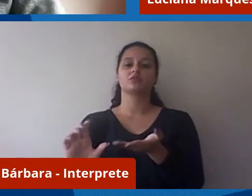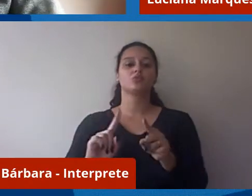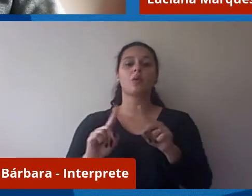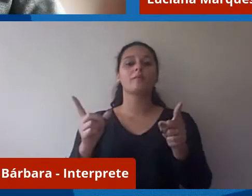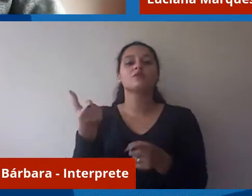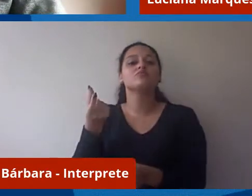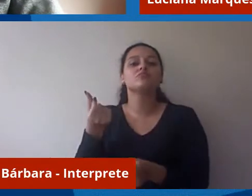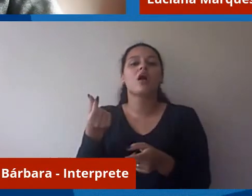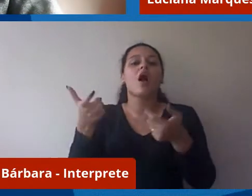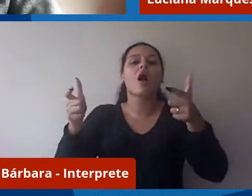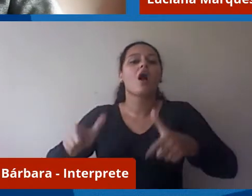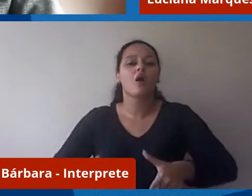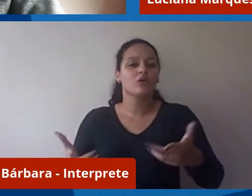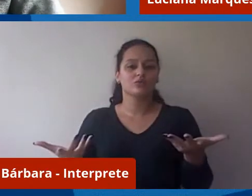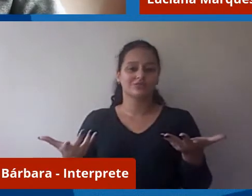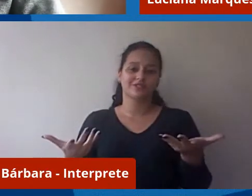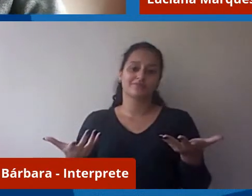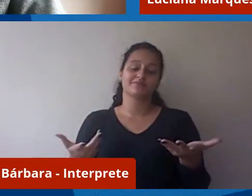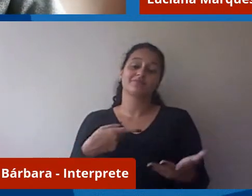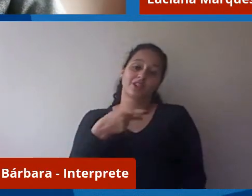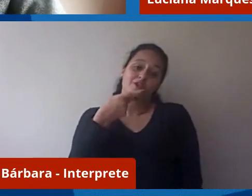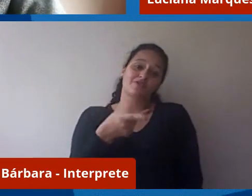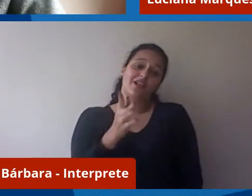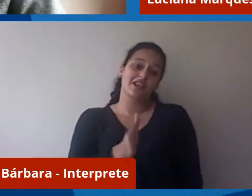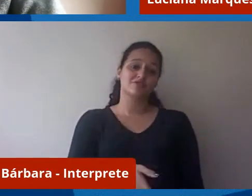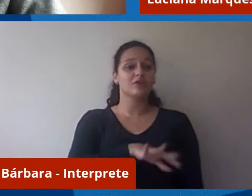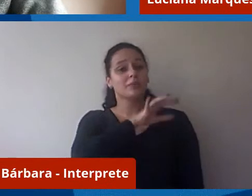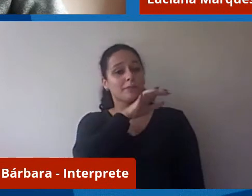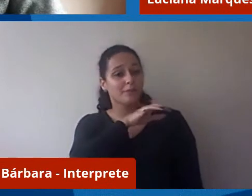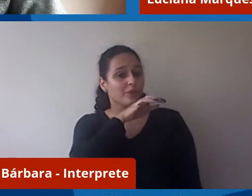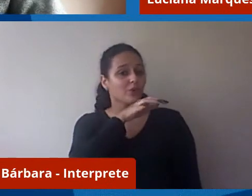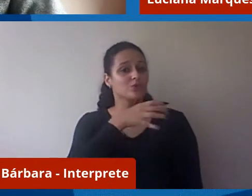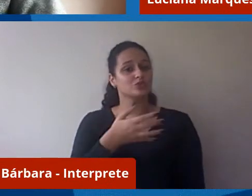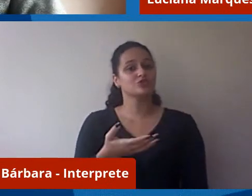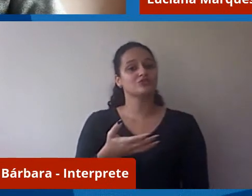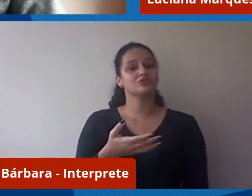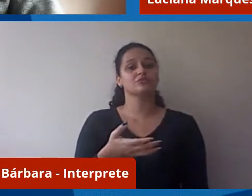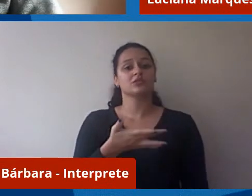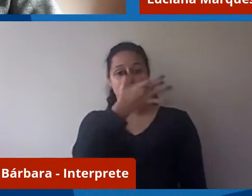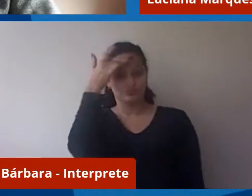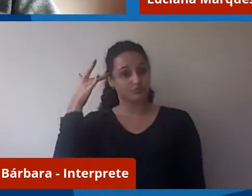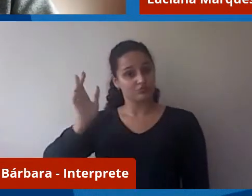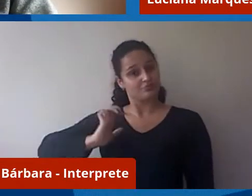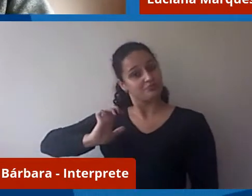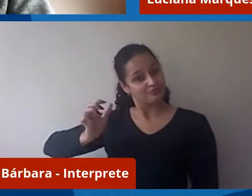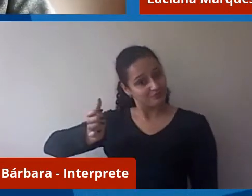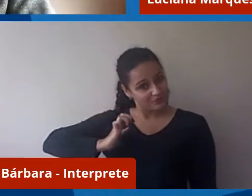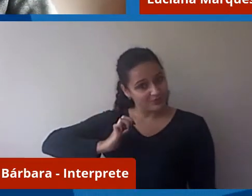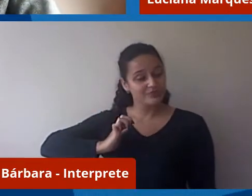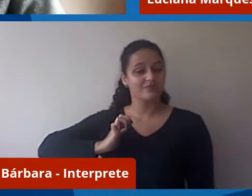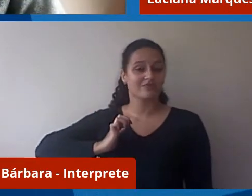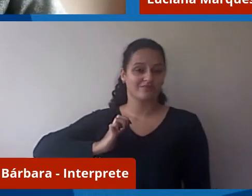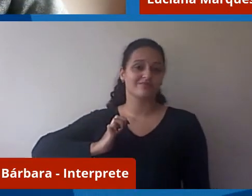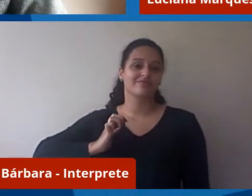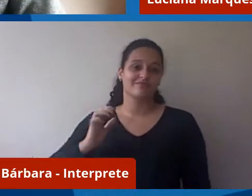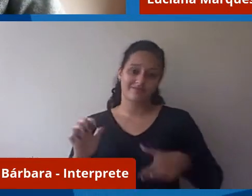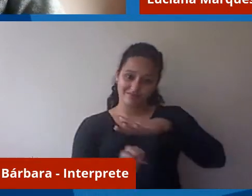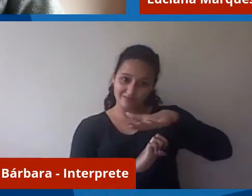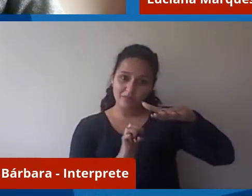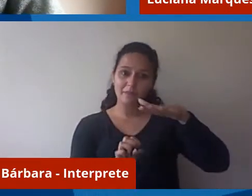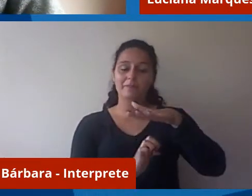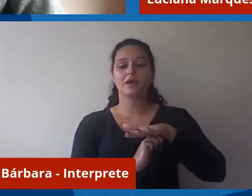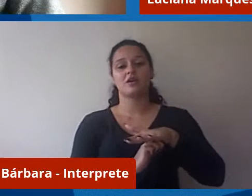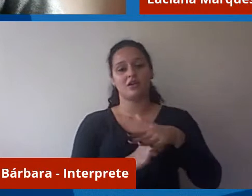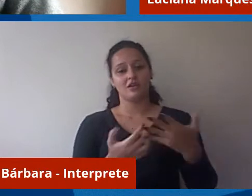eu falei, reforma tributária, imposto às grandes fortunas, imposto aos rendimentos dos